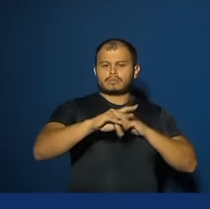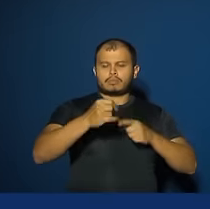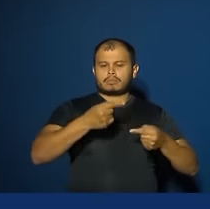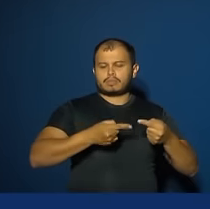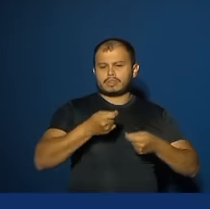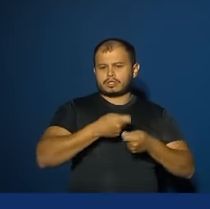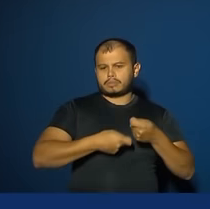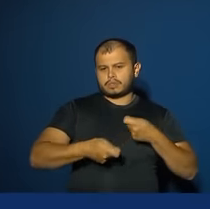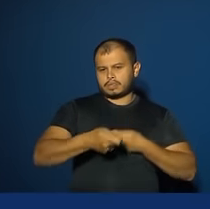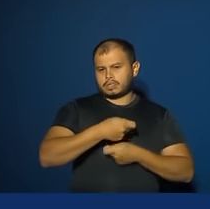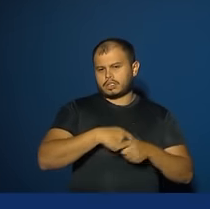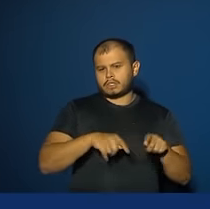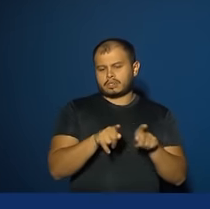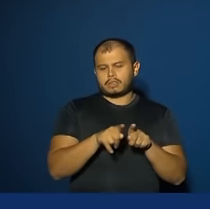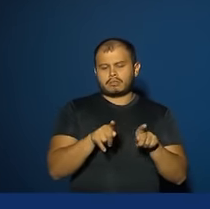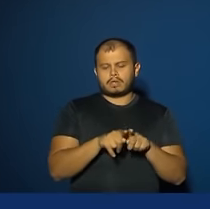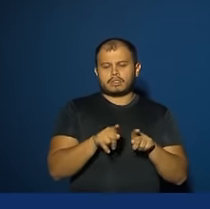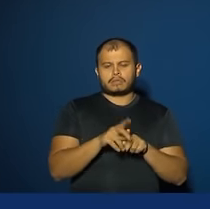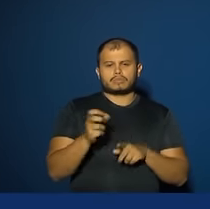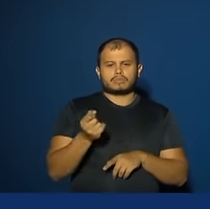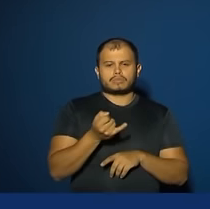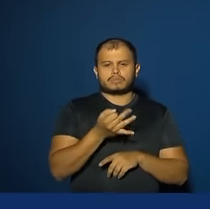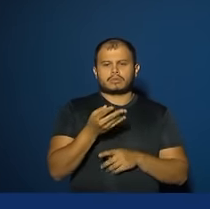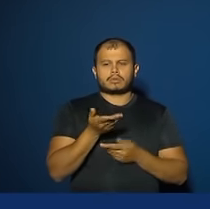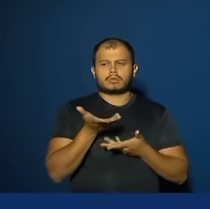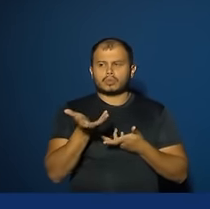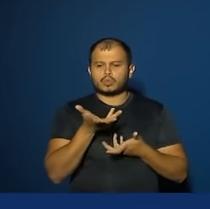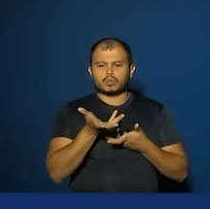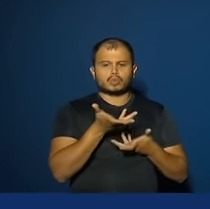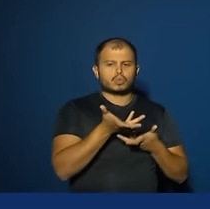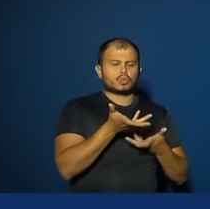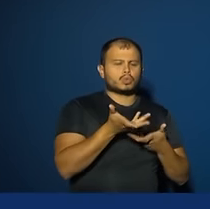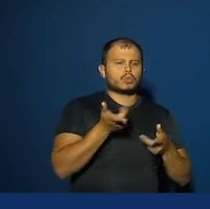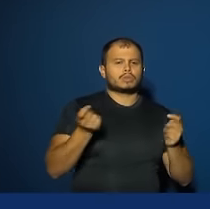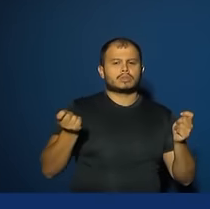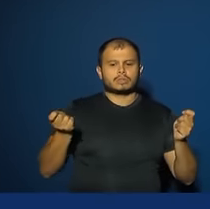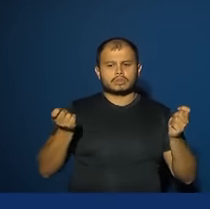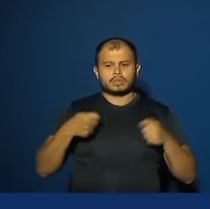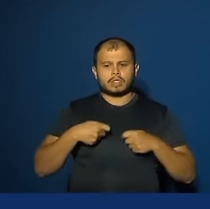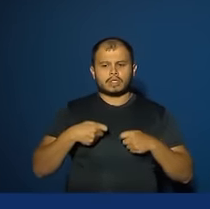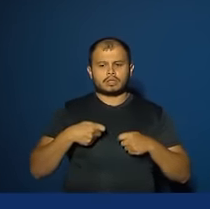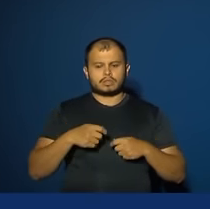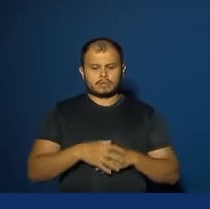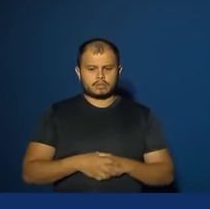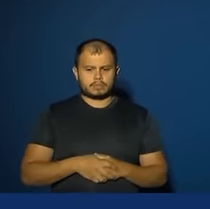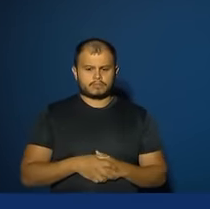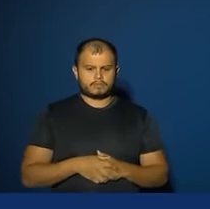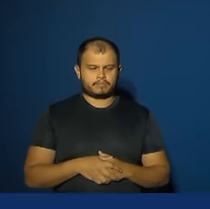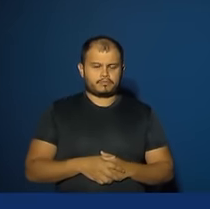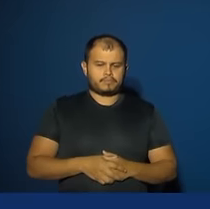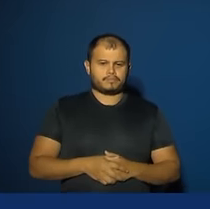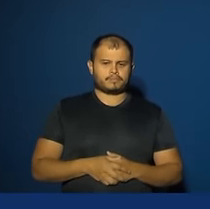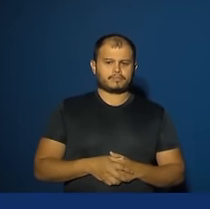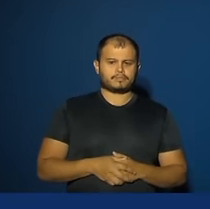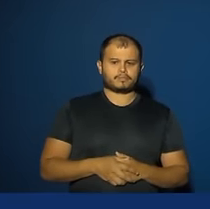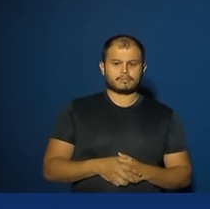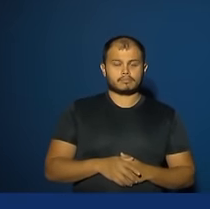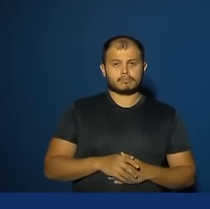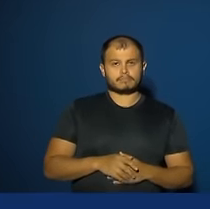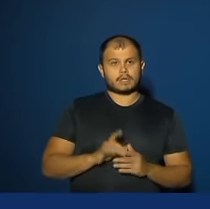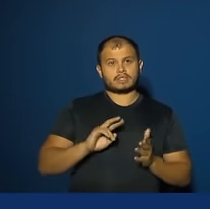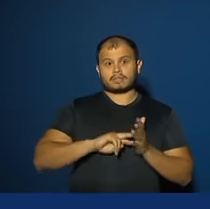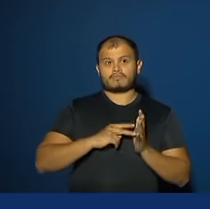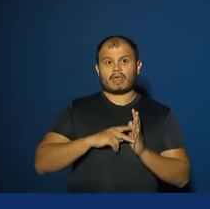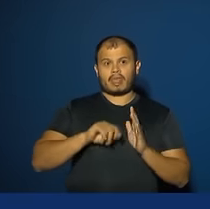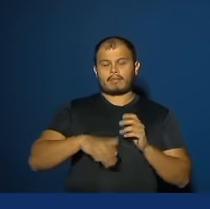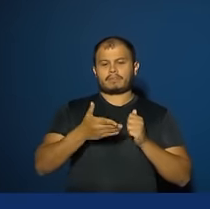monetária, esses bens industriais, esses tradables ou commodities, tivessem uma volta, não que seja o cenário base. Então,